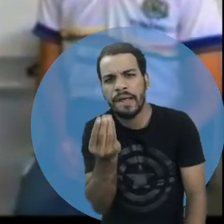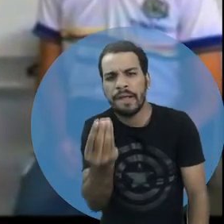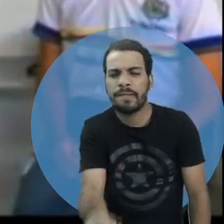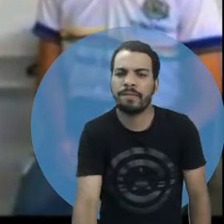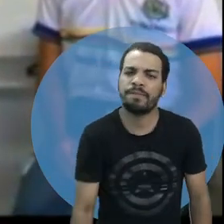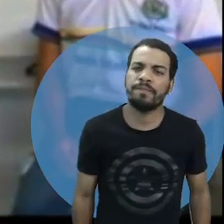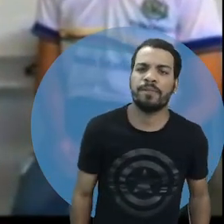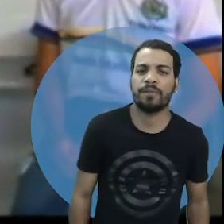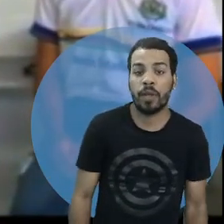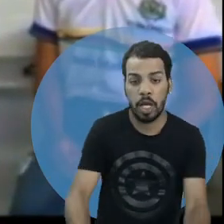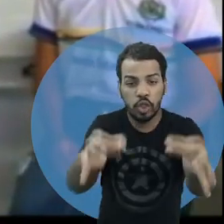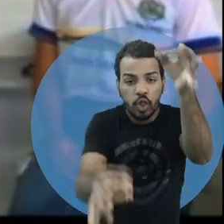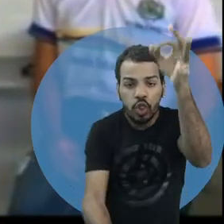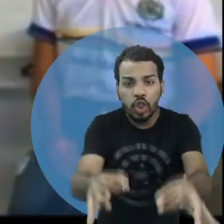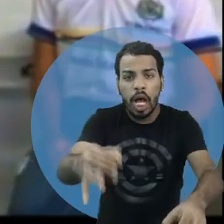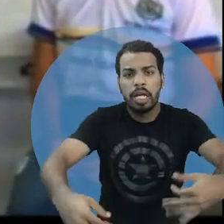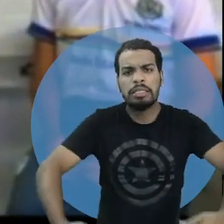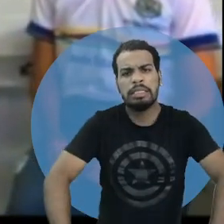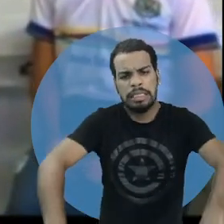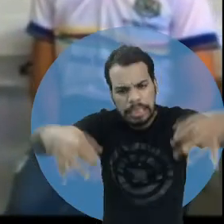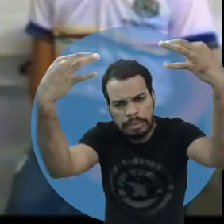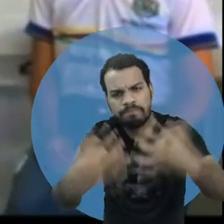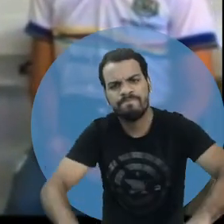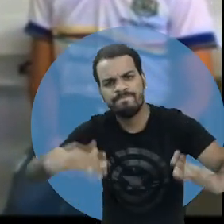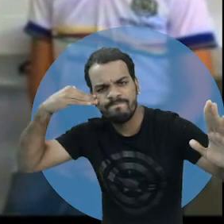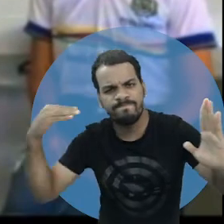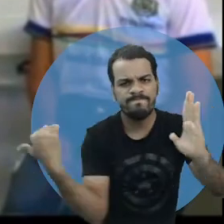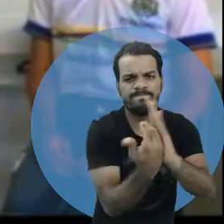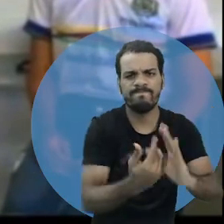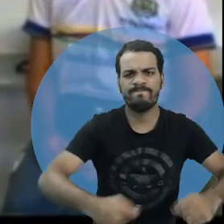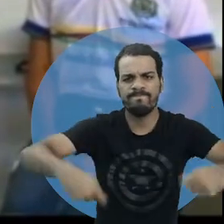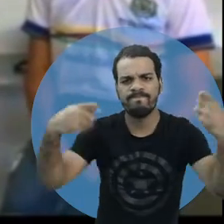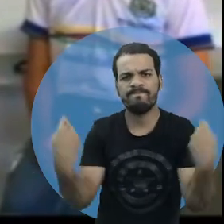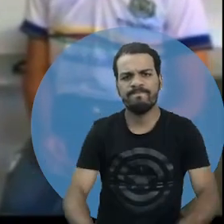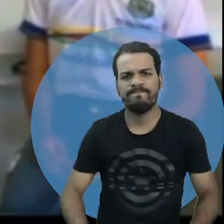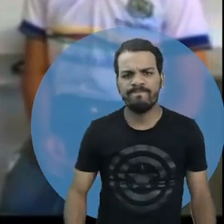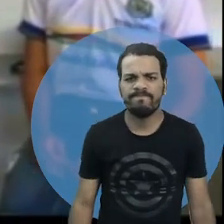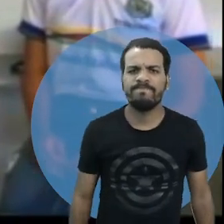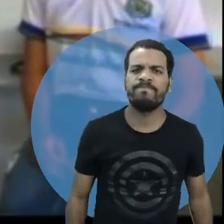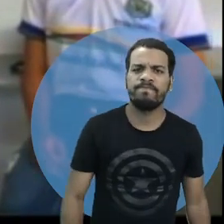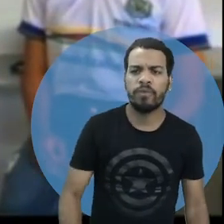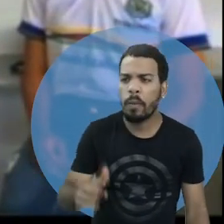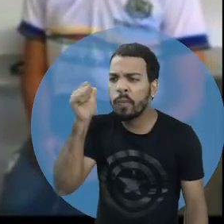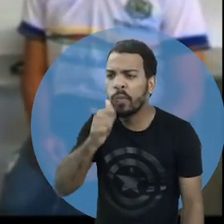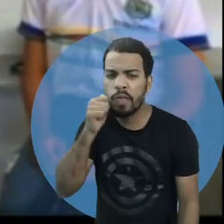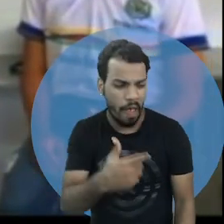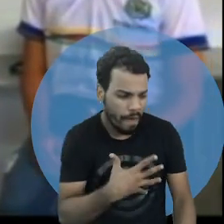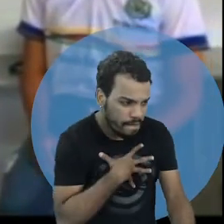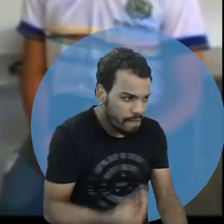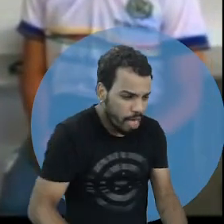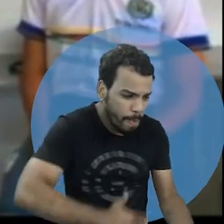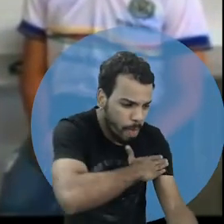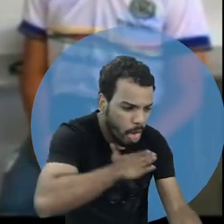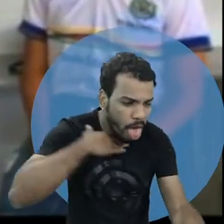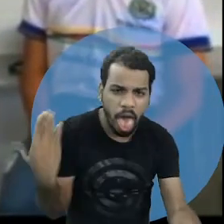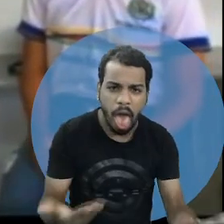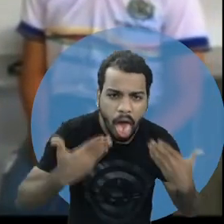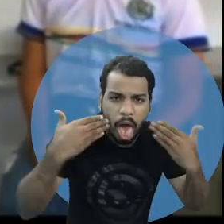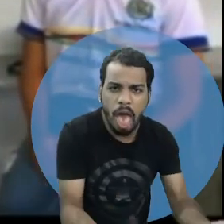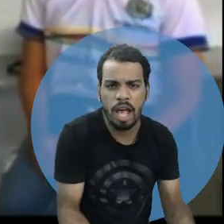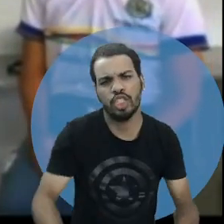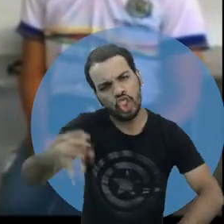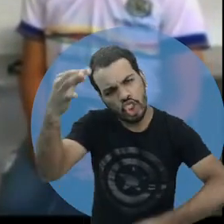Que a justiça seja feita, um olhar e uma mãe que perdeu seu filho. Que a justiça seja